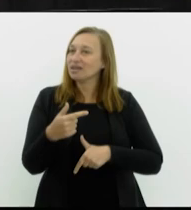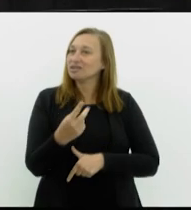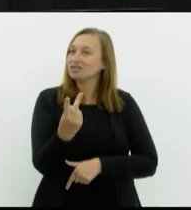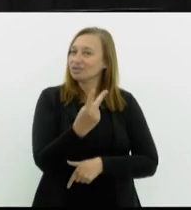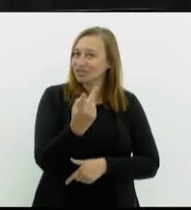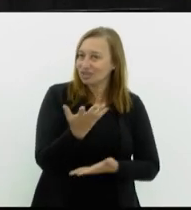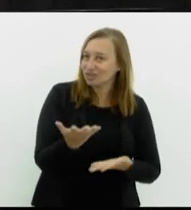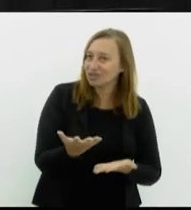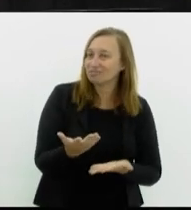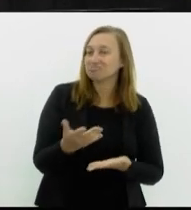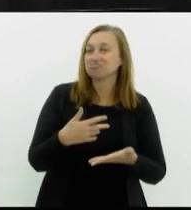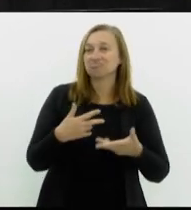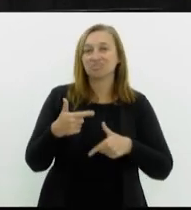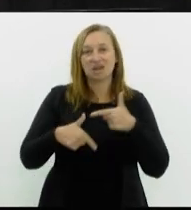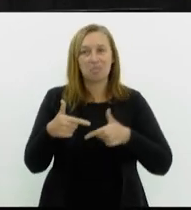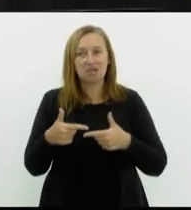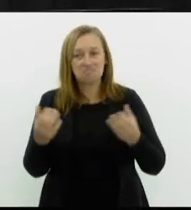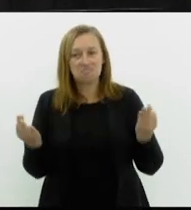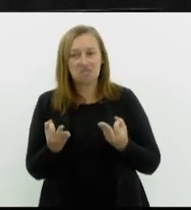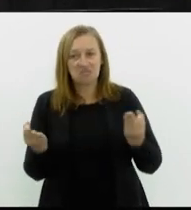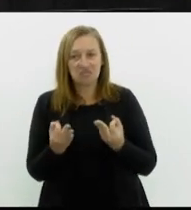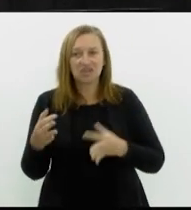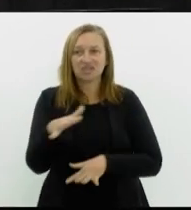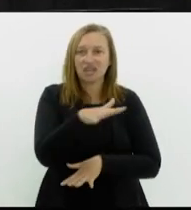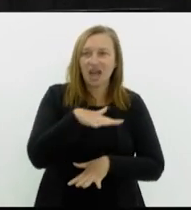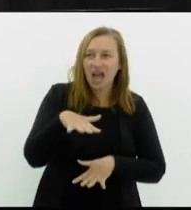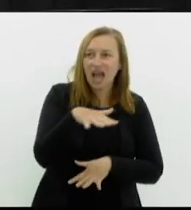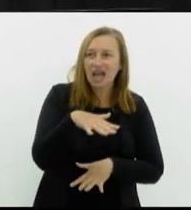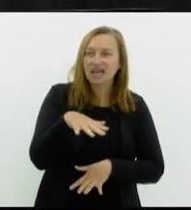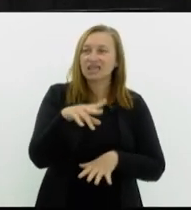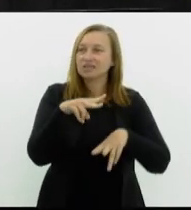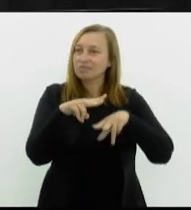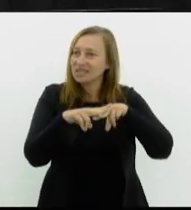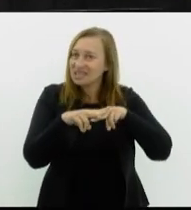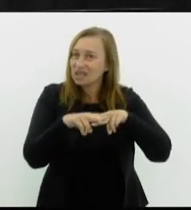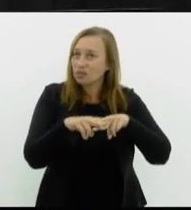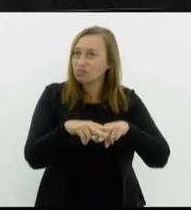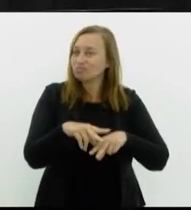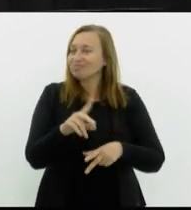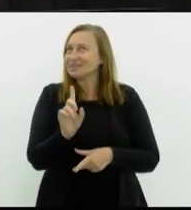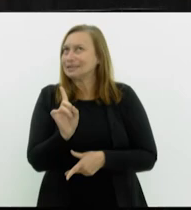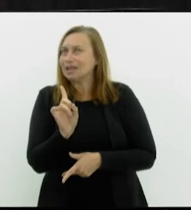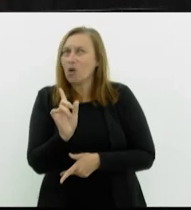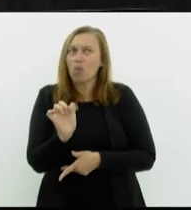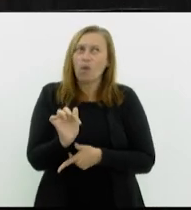trabalho realmente brilhante. Também na área penitenciária, que não era